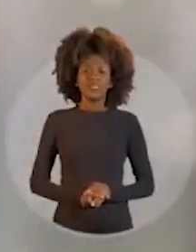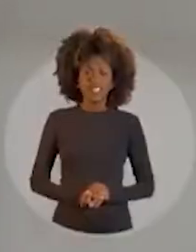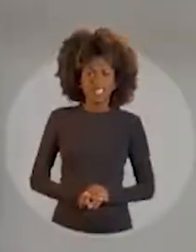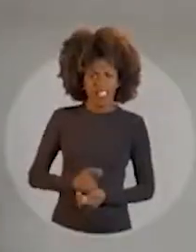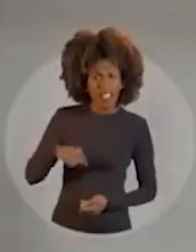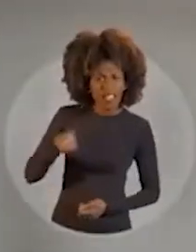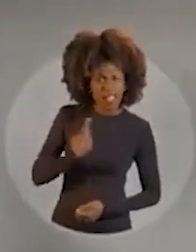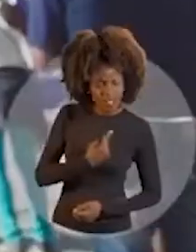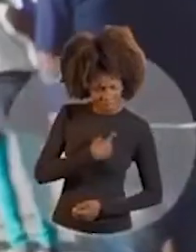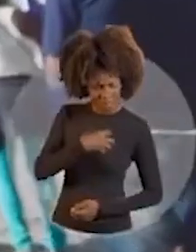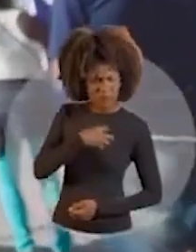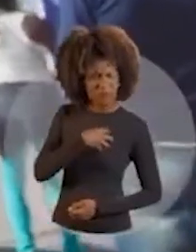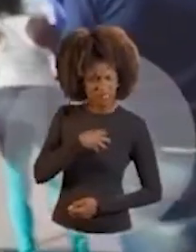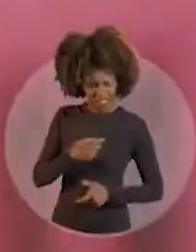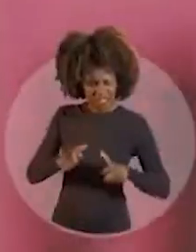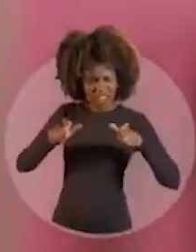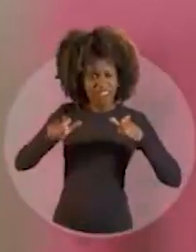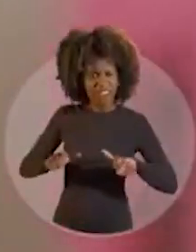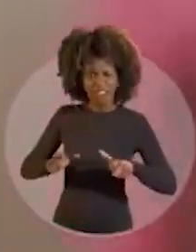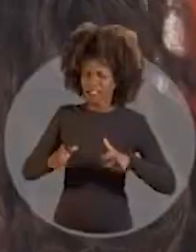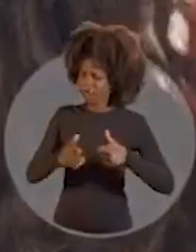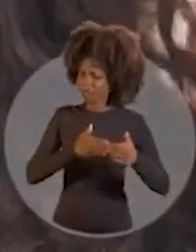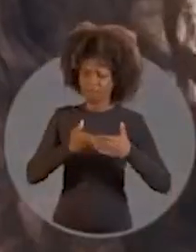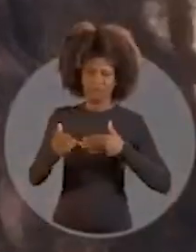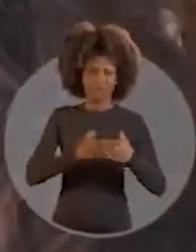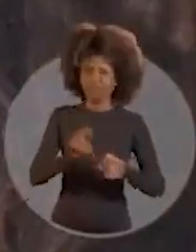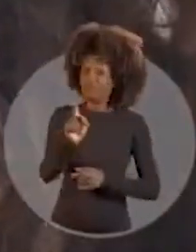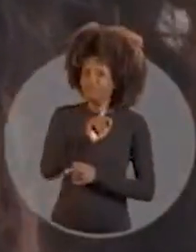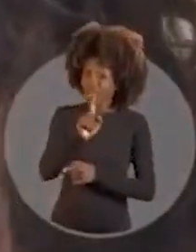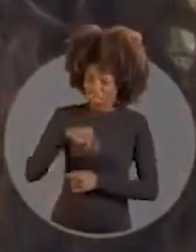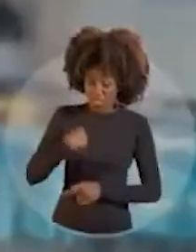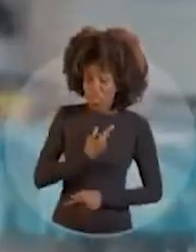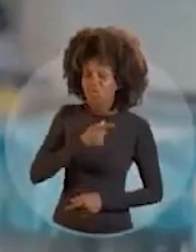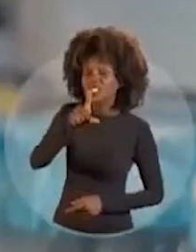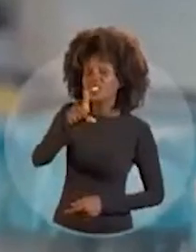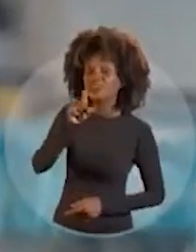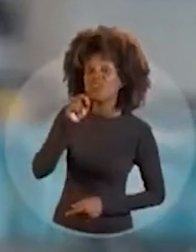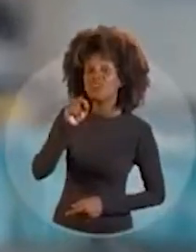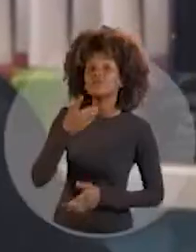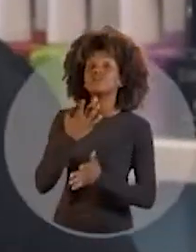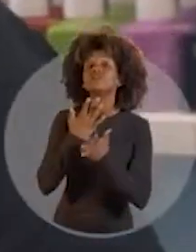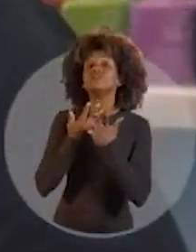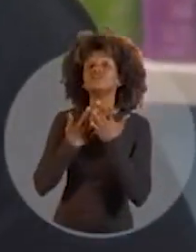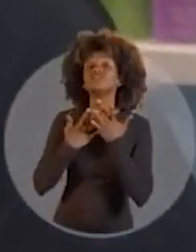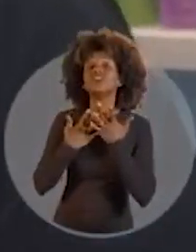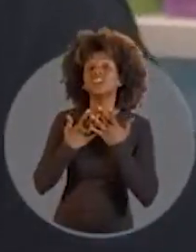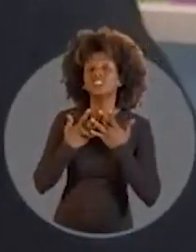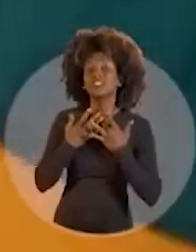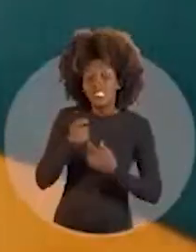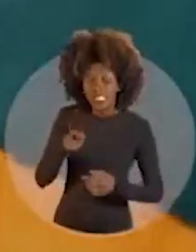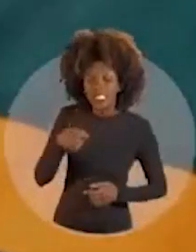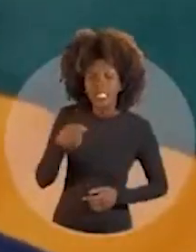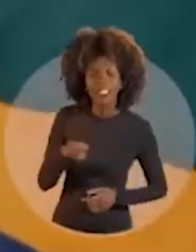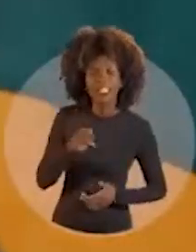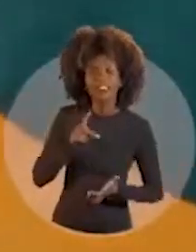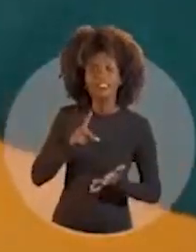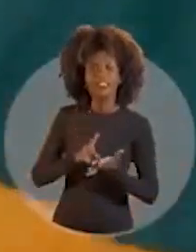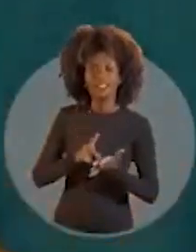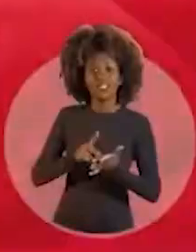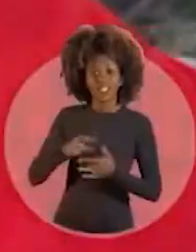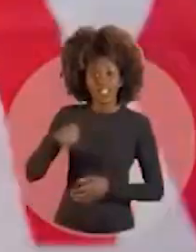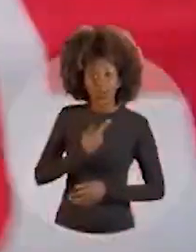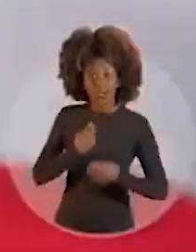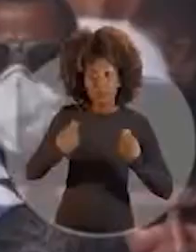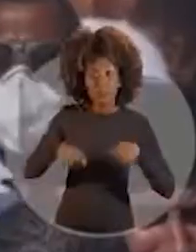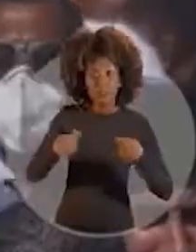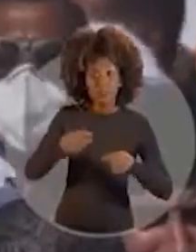A nossa Bahia não é terra de tanto faz. Temos lado, vontade e posição. Precisamos de